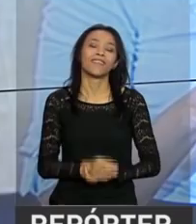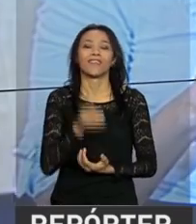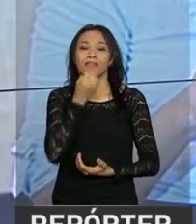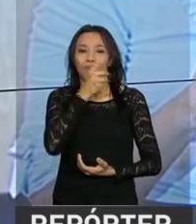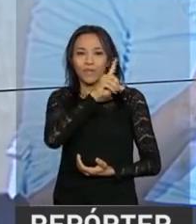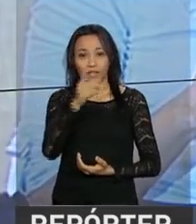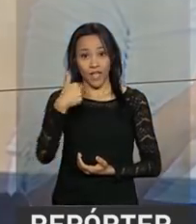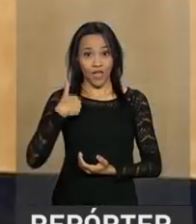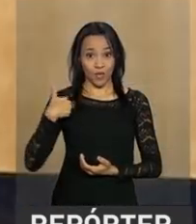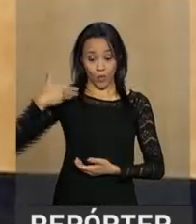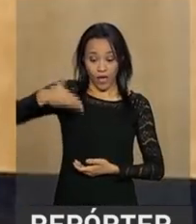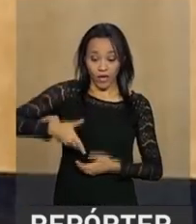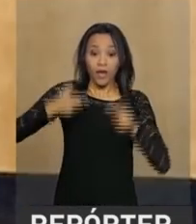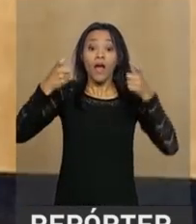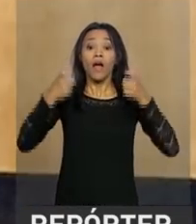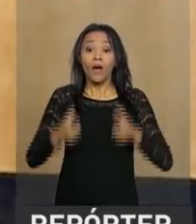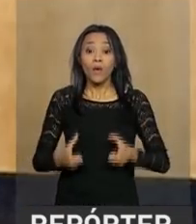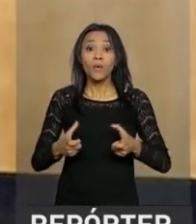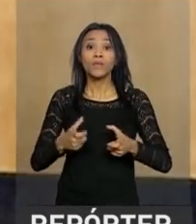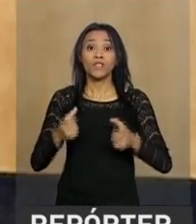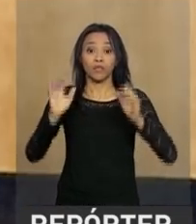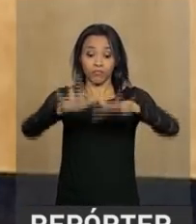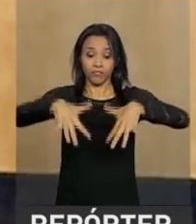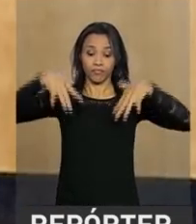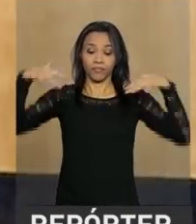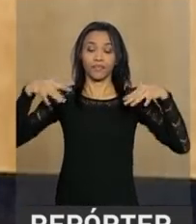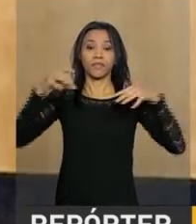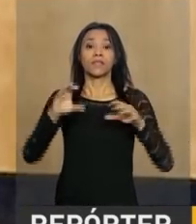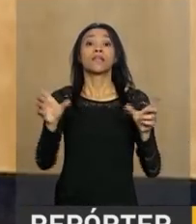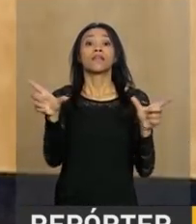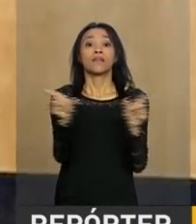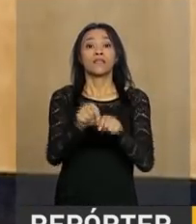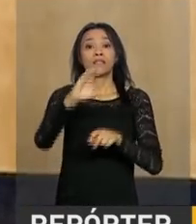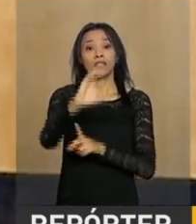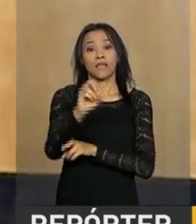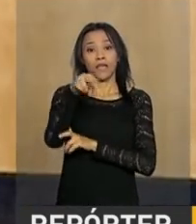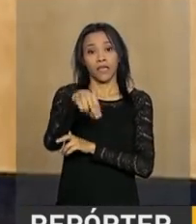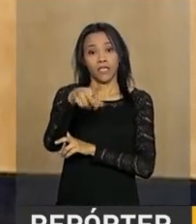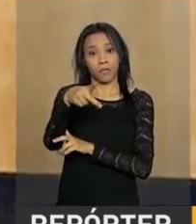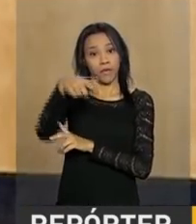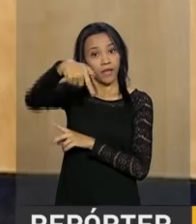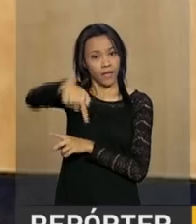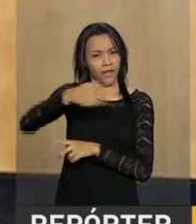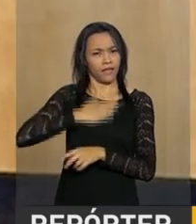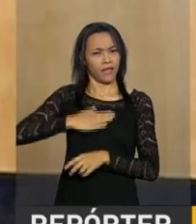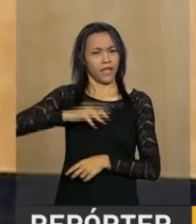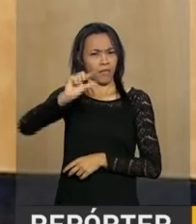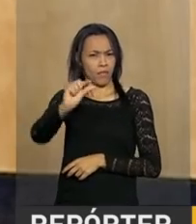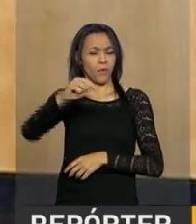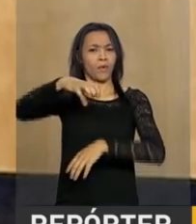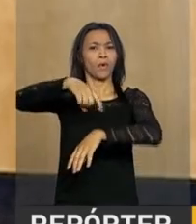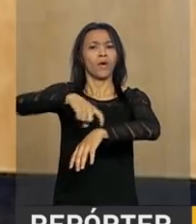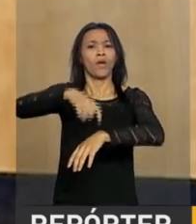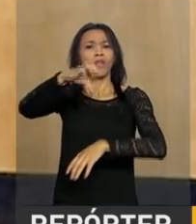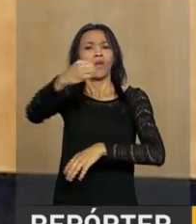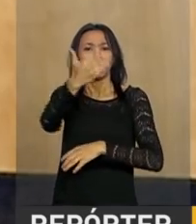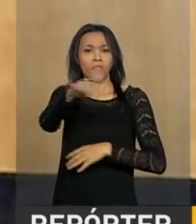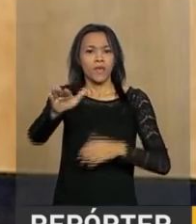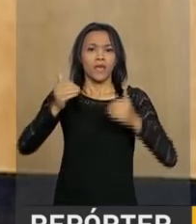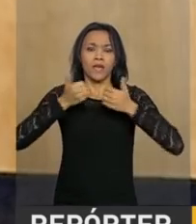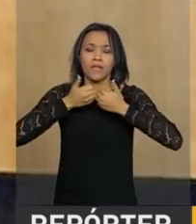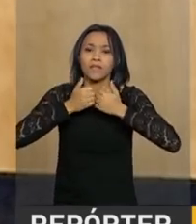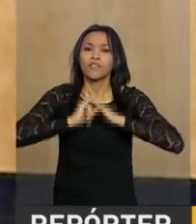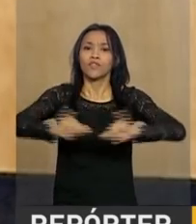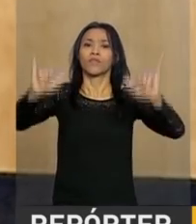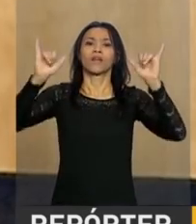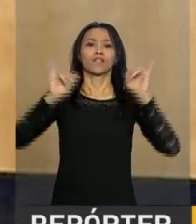Jaime. Eu estou aqui no auditório do CNPq, que fica em Brasília, onde acontece daqui a pouco, às 9h30, o lançamento desse edital